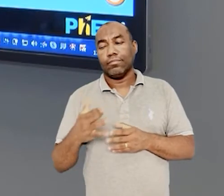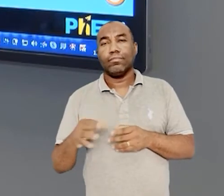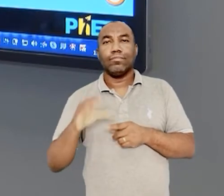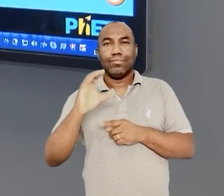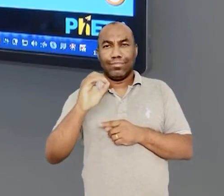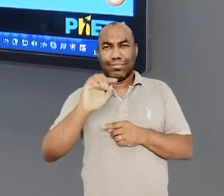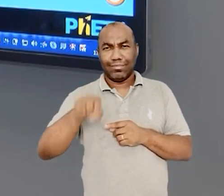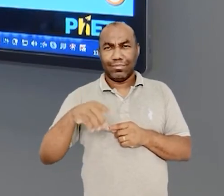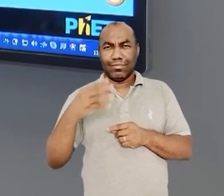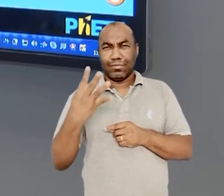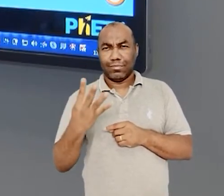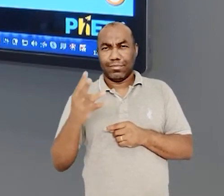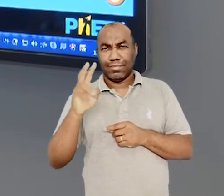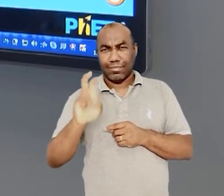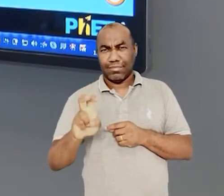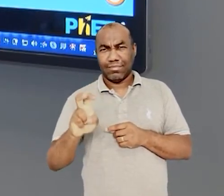tenho